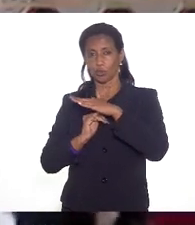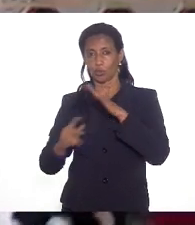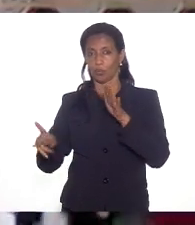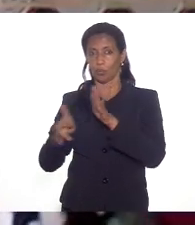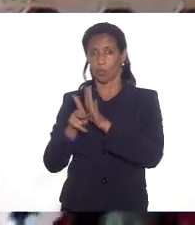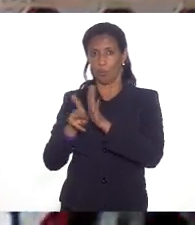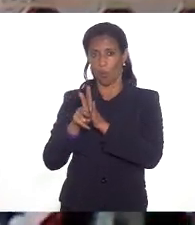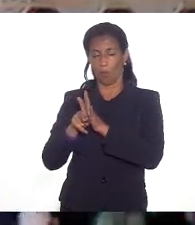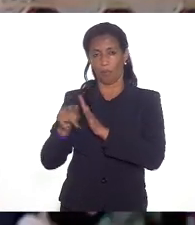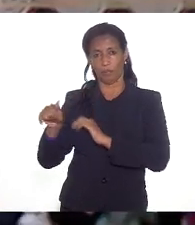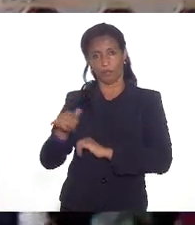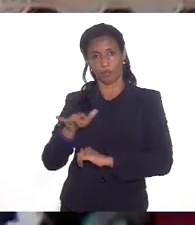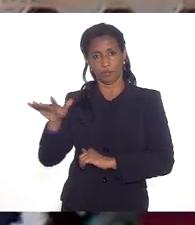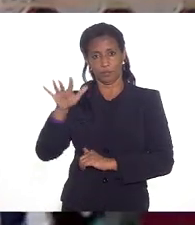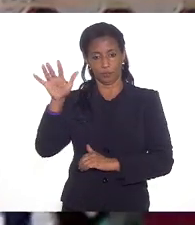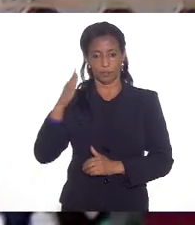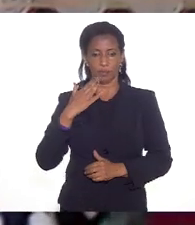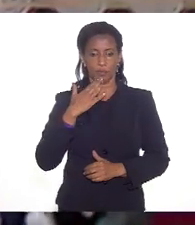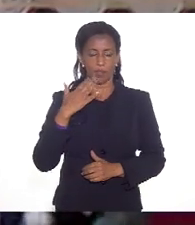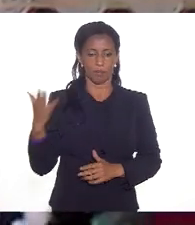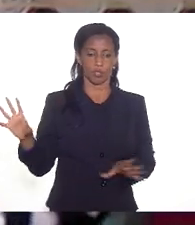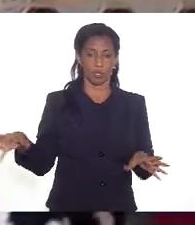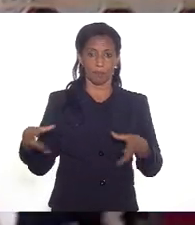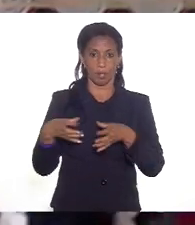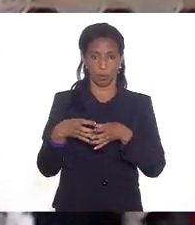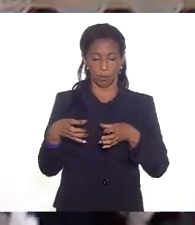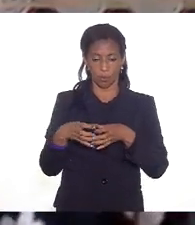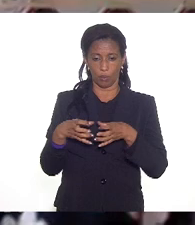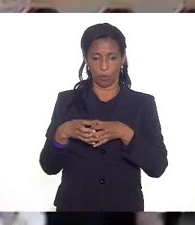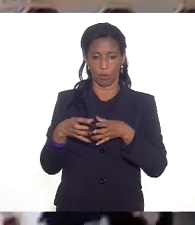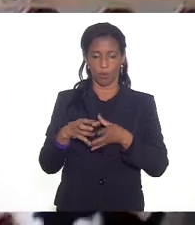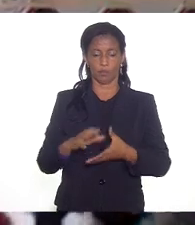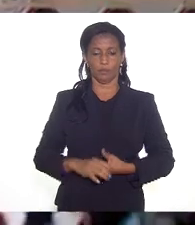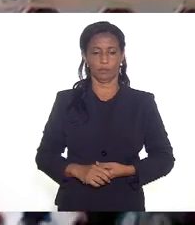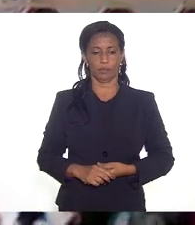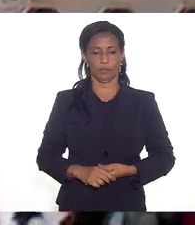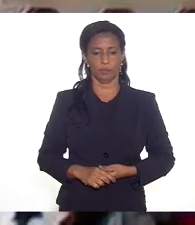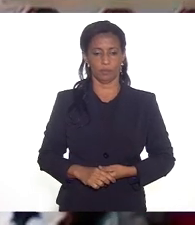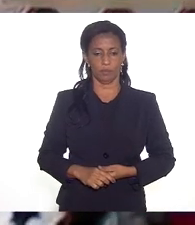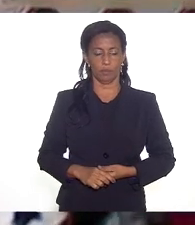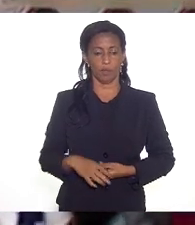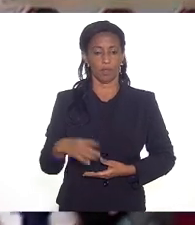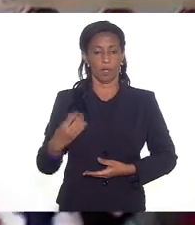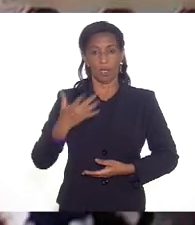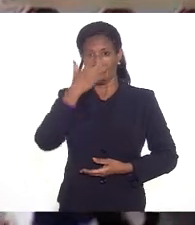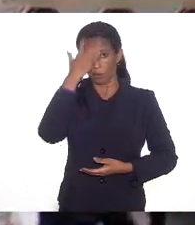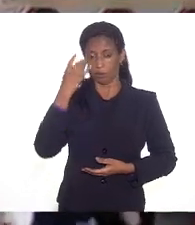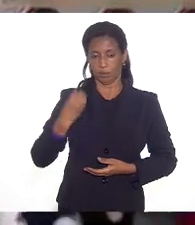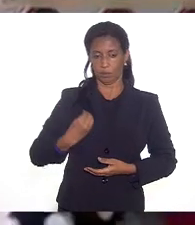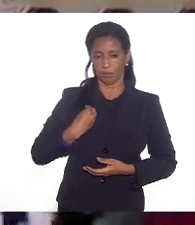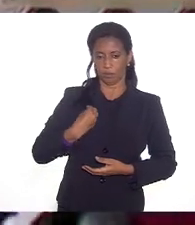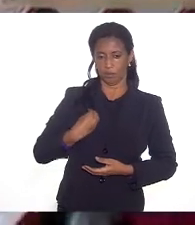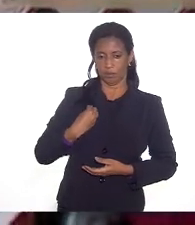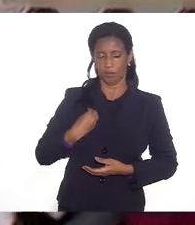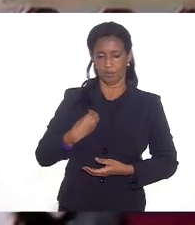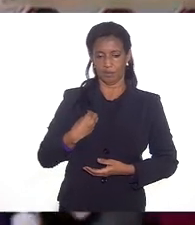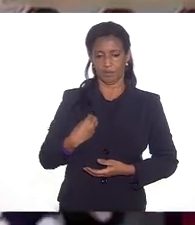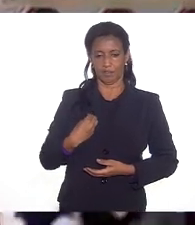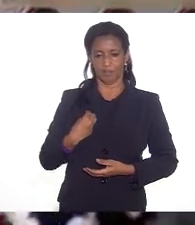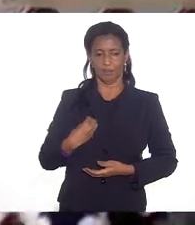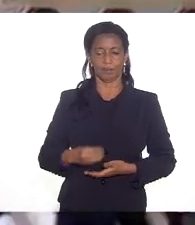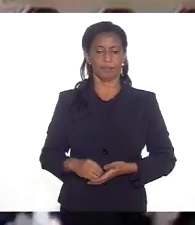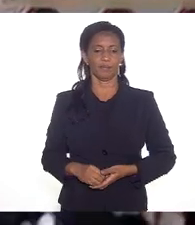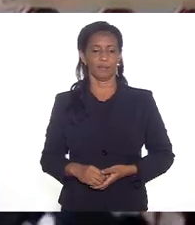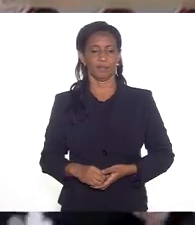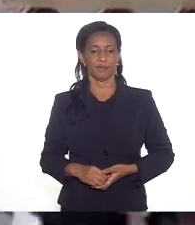locomotiva encomendada pela comunidade dó os moradores é door de porta não é a